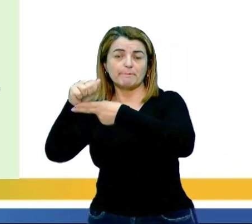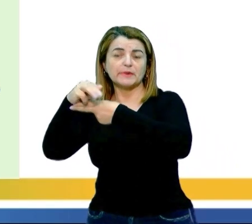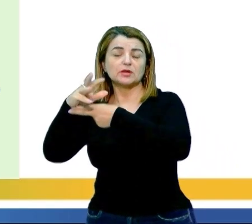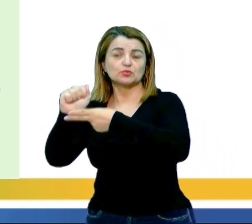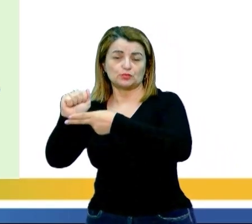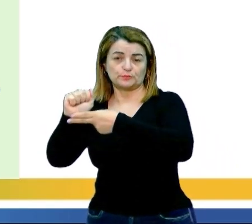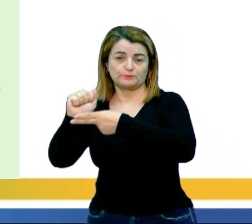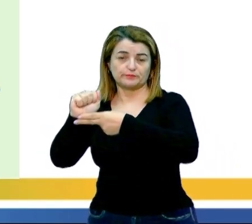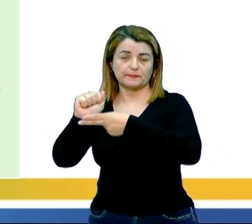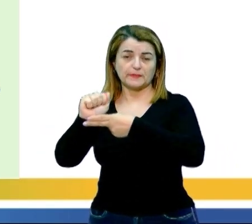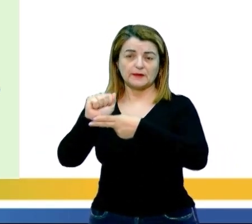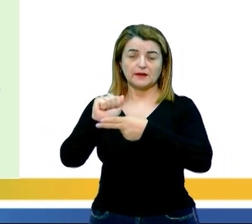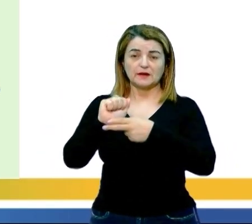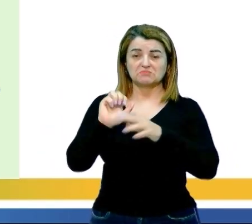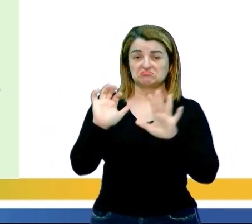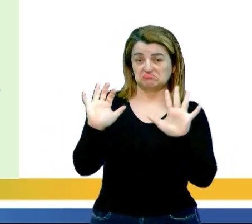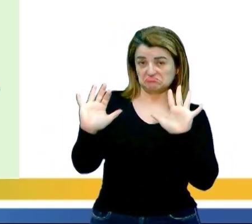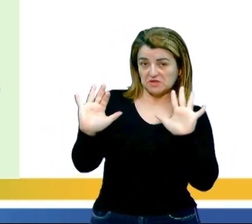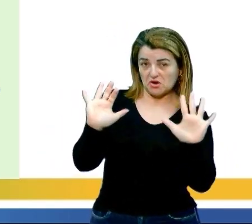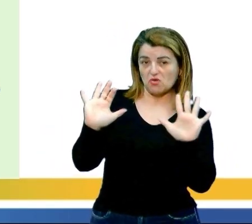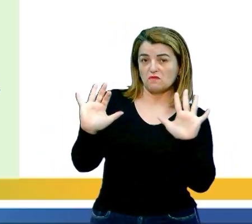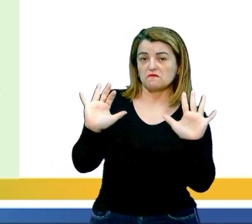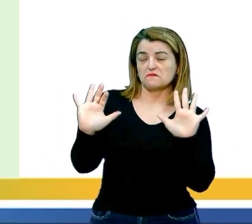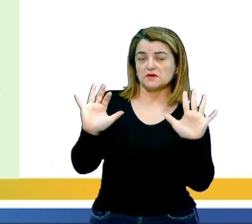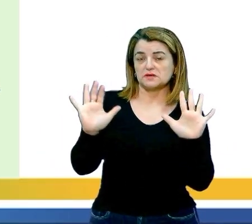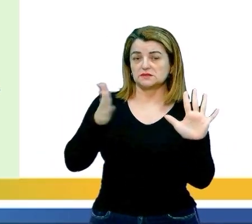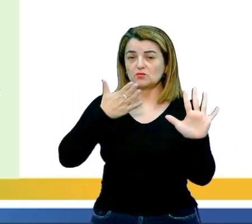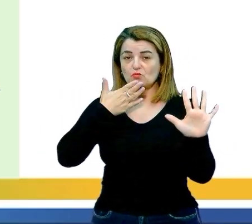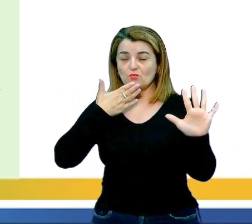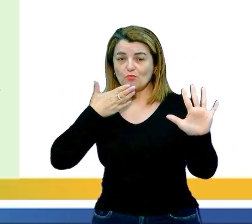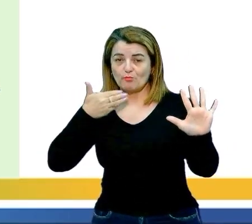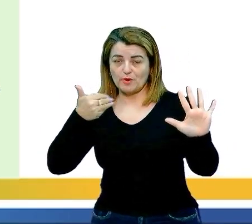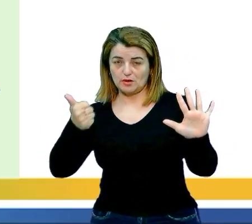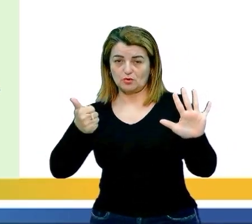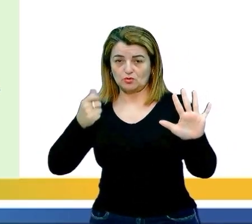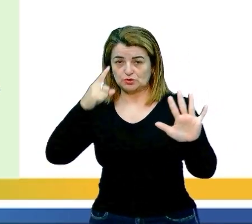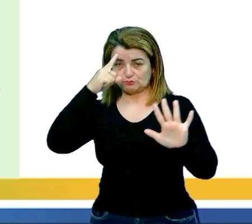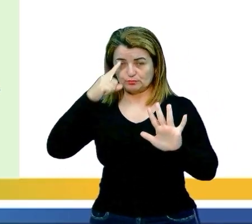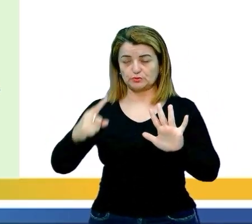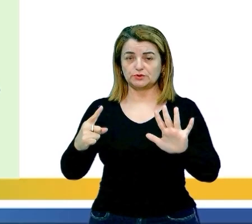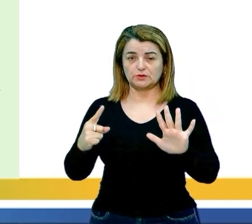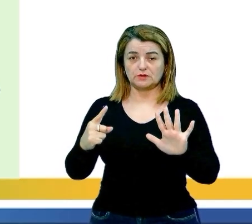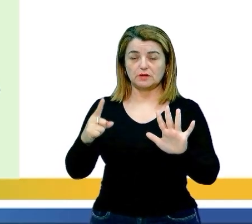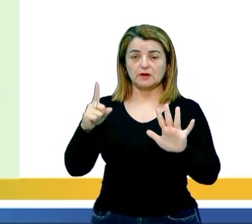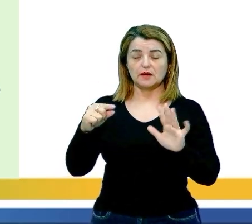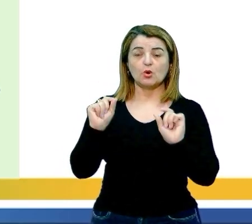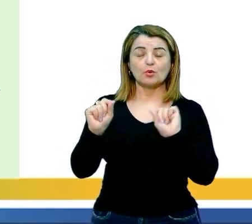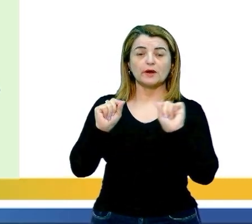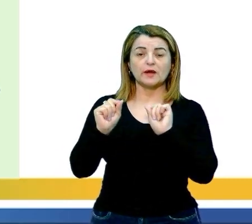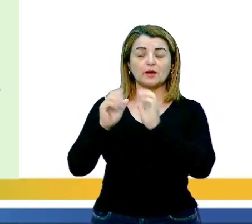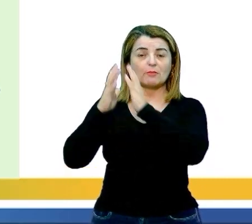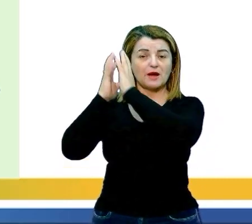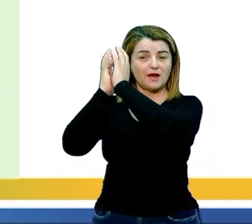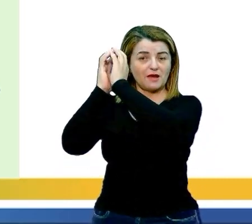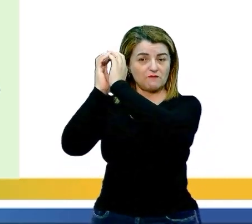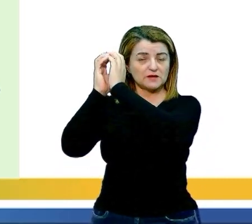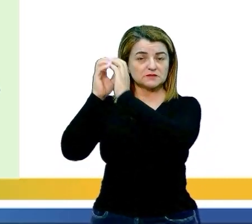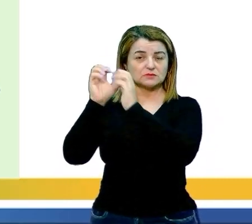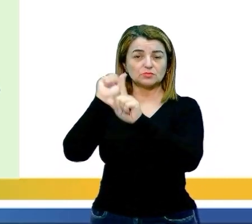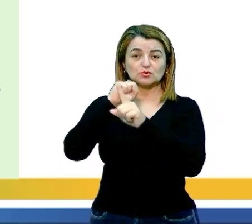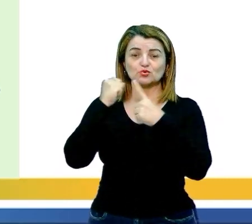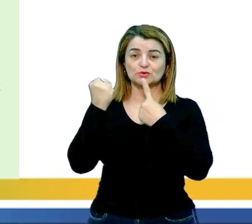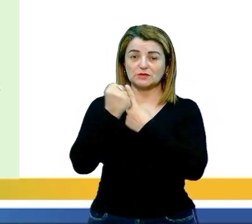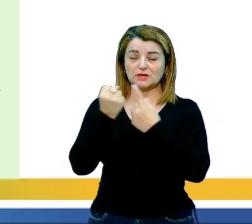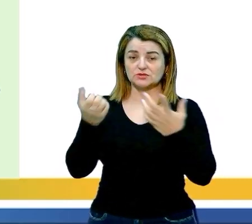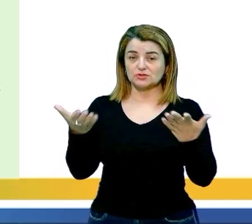fosse a forma mais adequada de correção. Então, é uma reflexão sobre a sociedade moderna e sobre